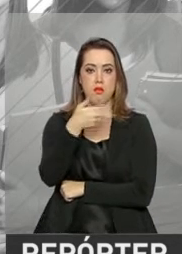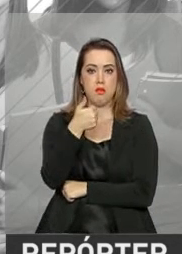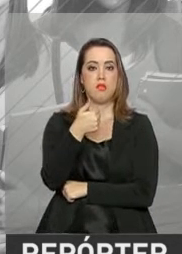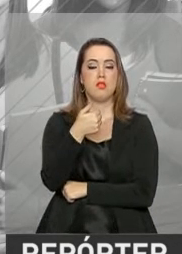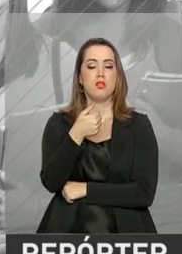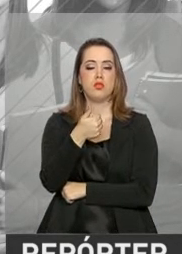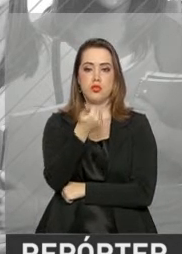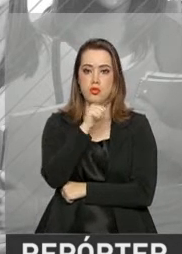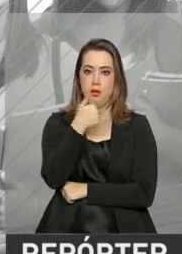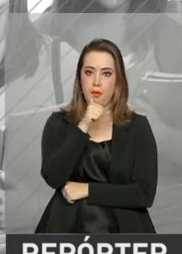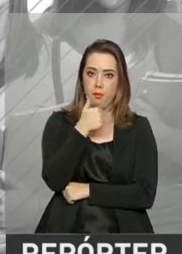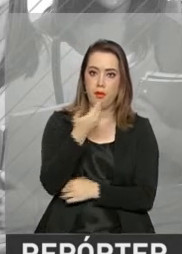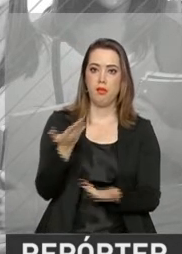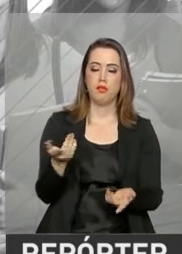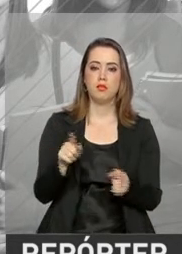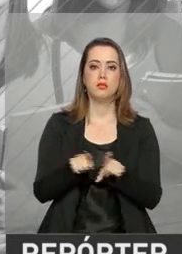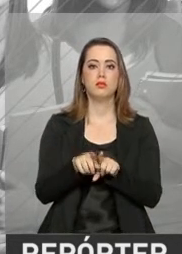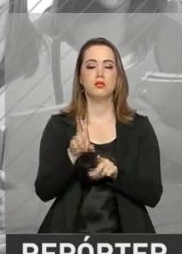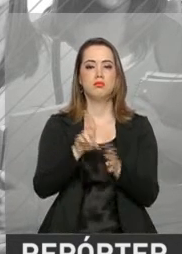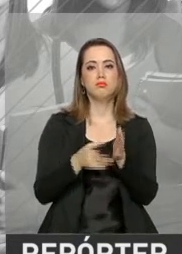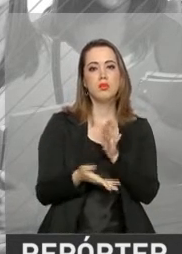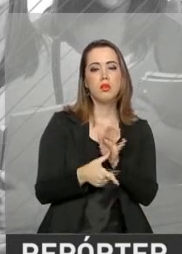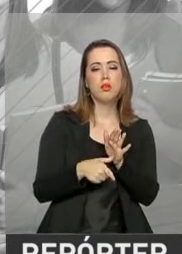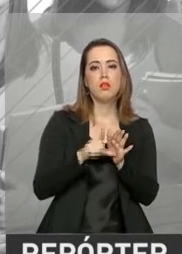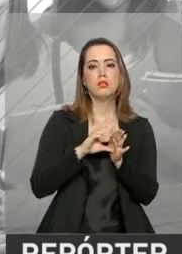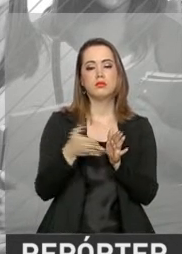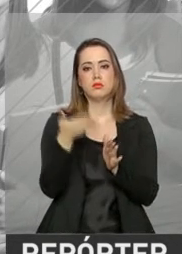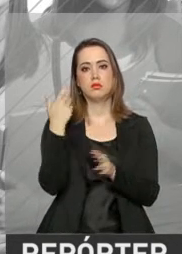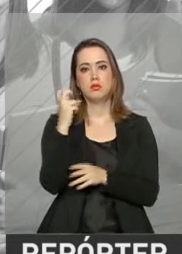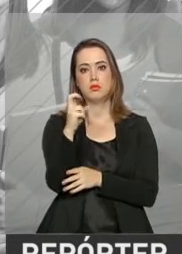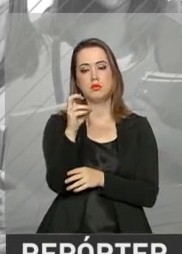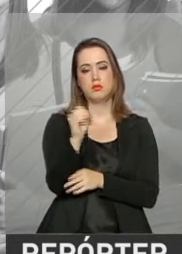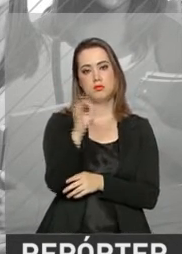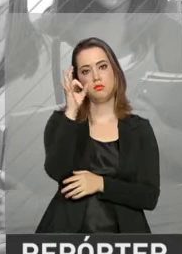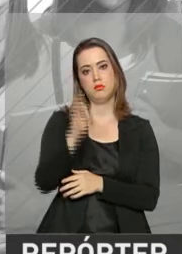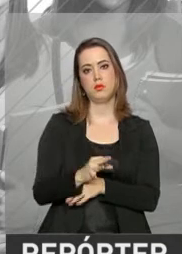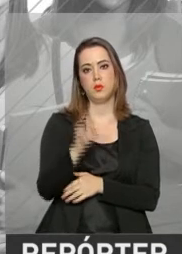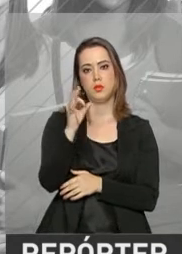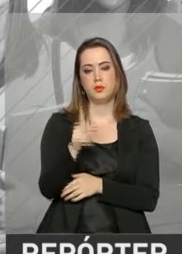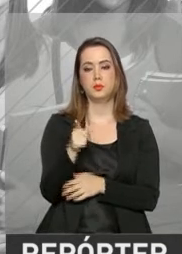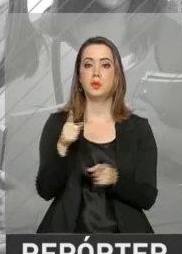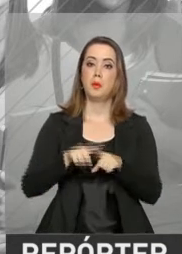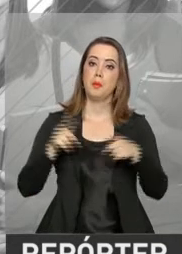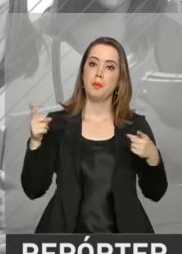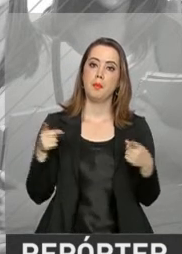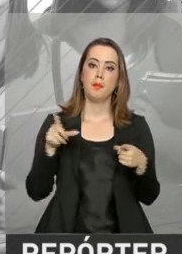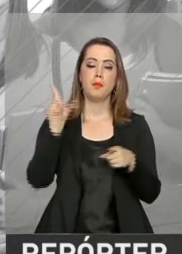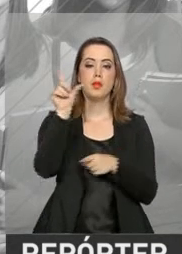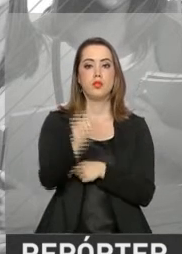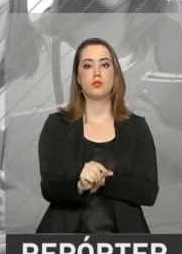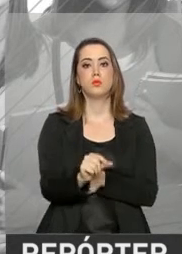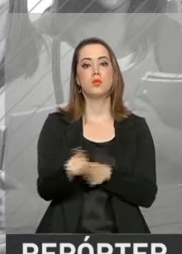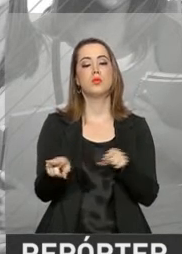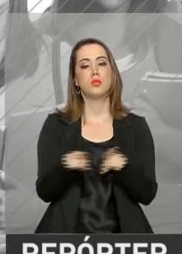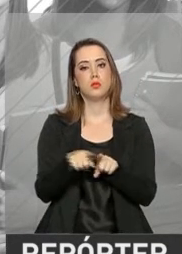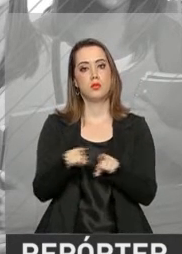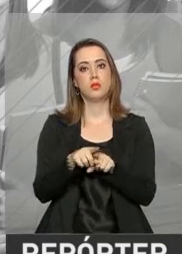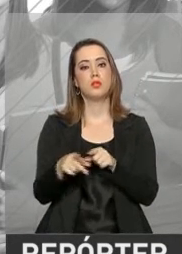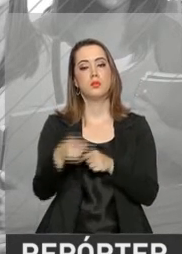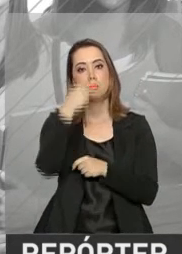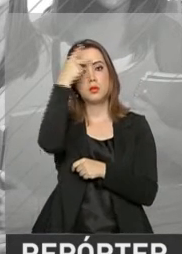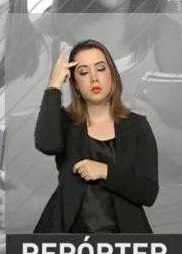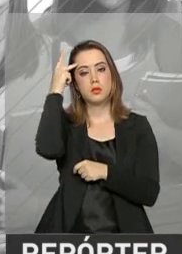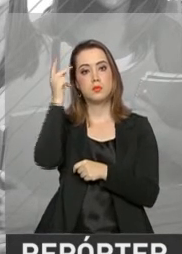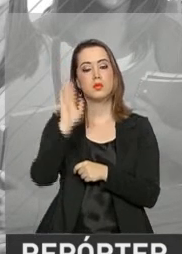em 2012 a taxa era de cerca de 50% por outro lado diminuiu o percentual de estudantes que